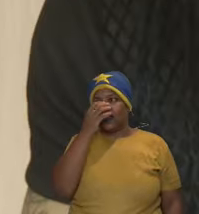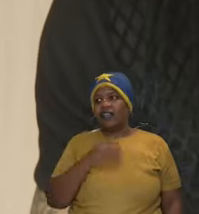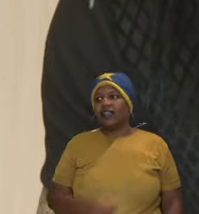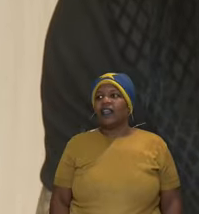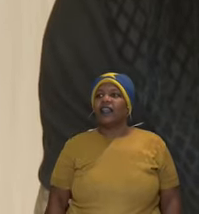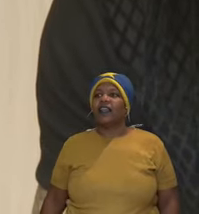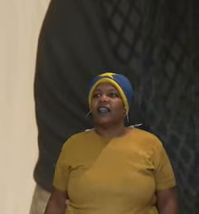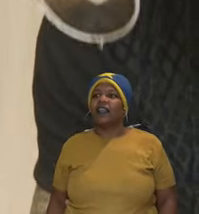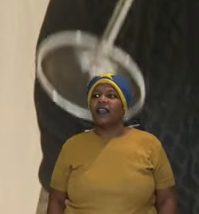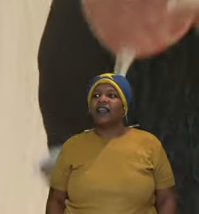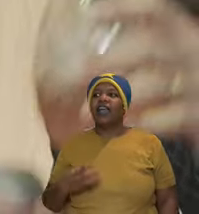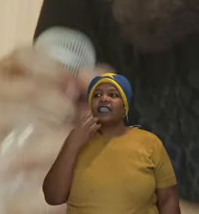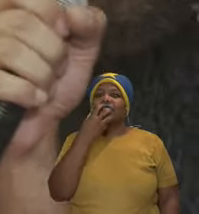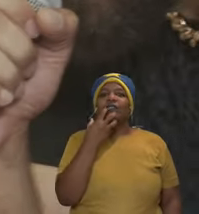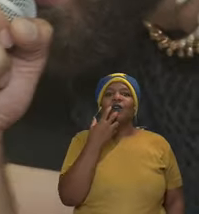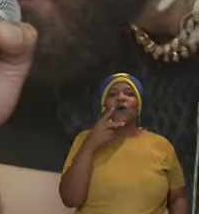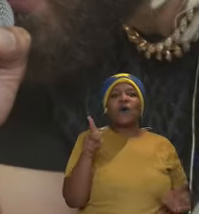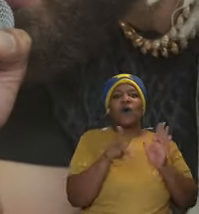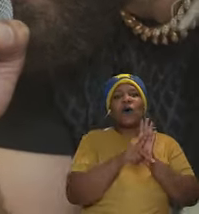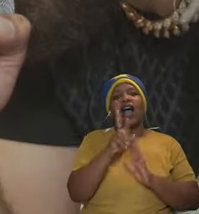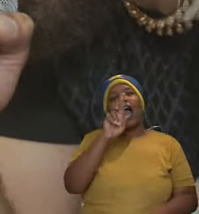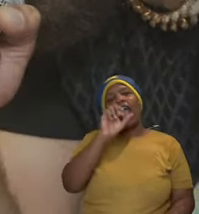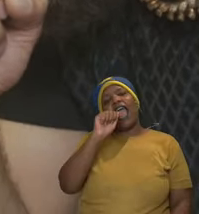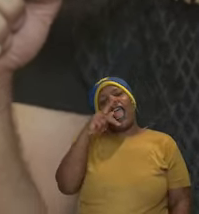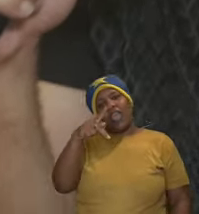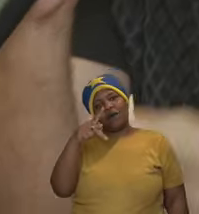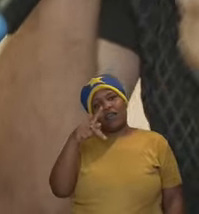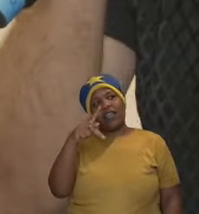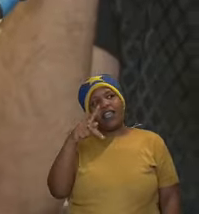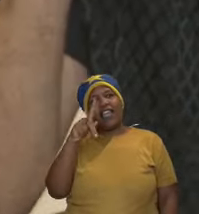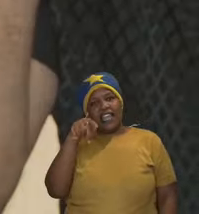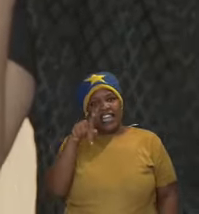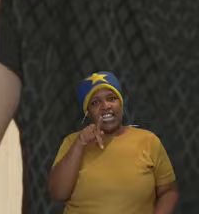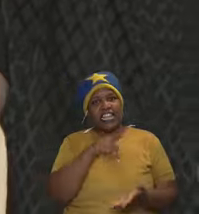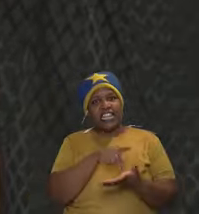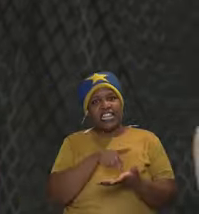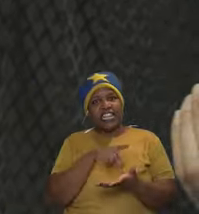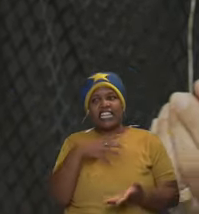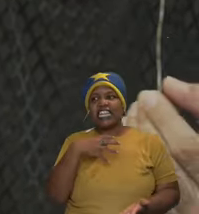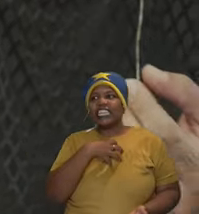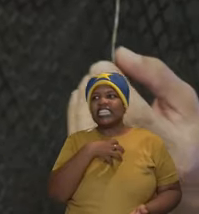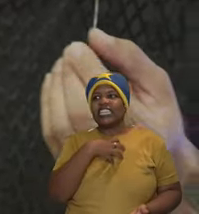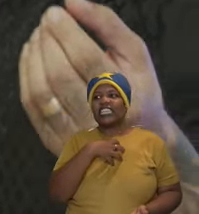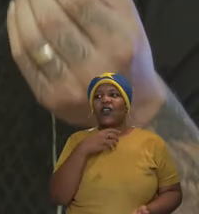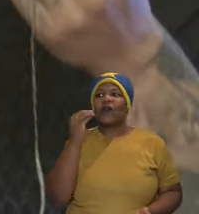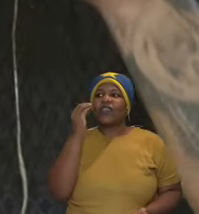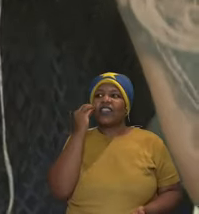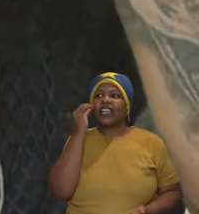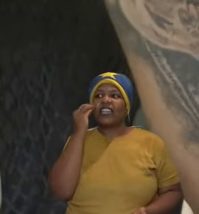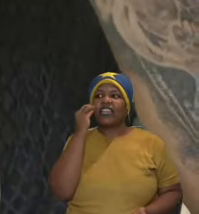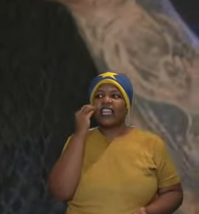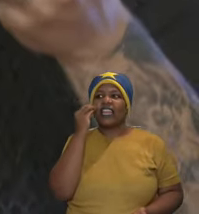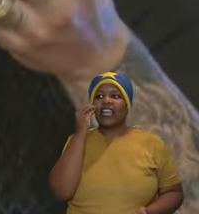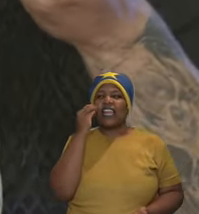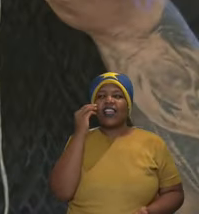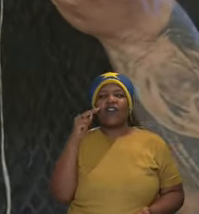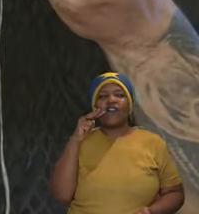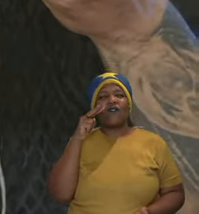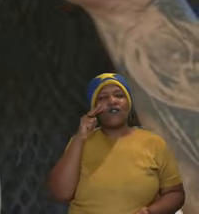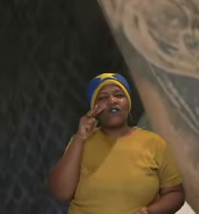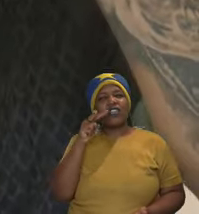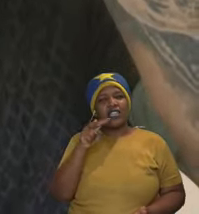em relação ao rap, né, mano? Você fala em relação à música. Exato, tipo, eu tentei passar uma